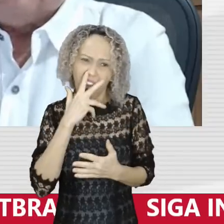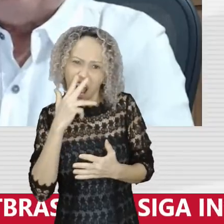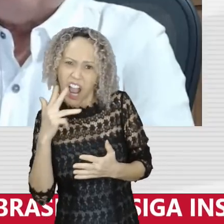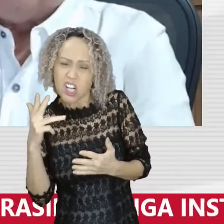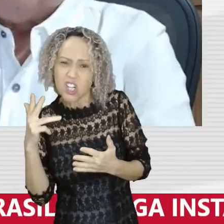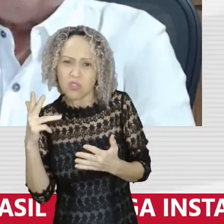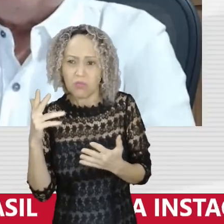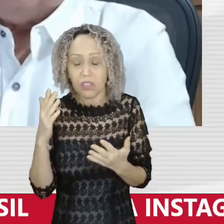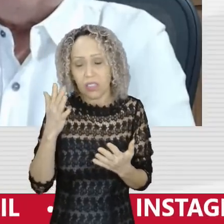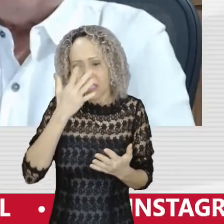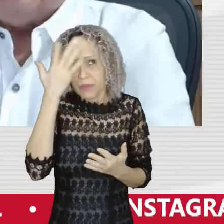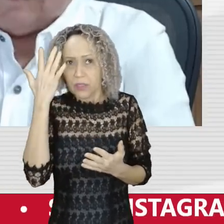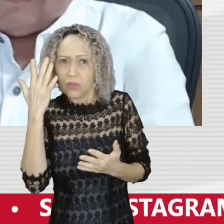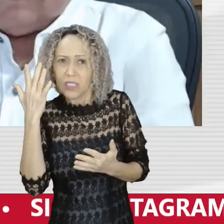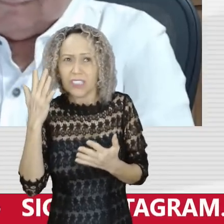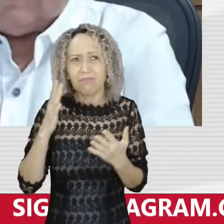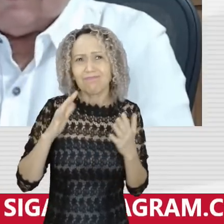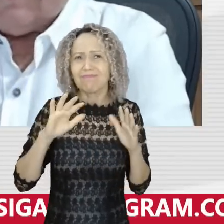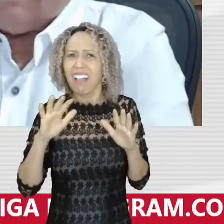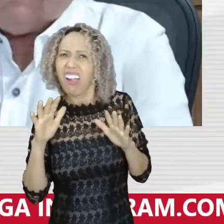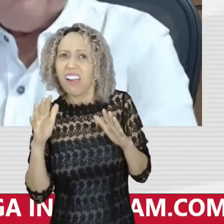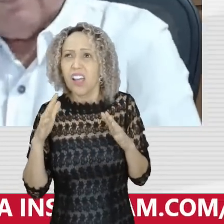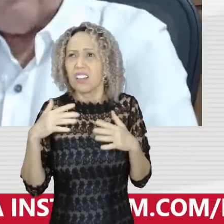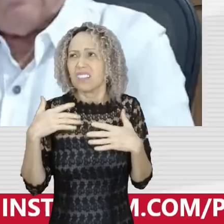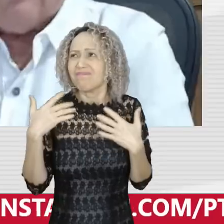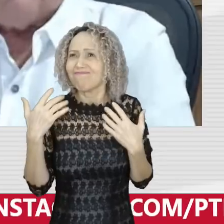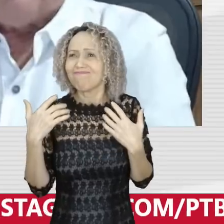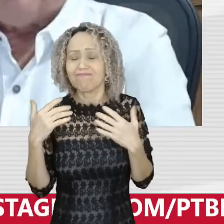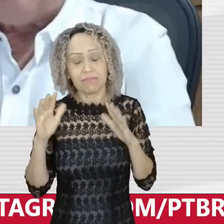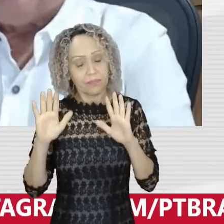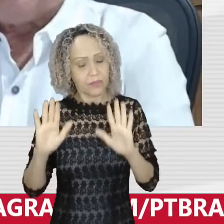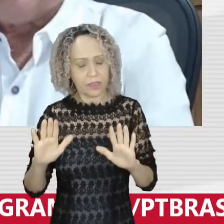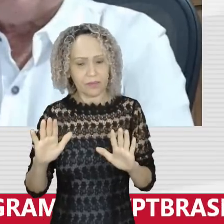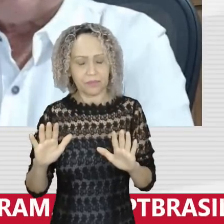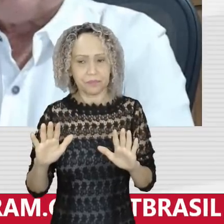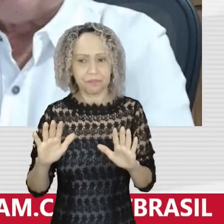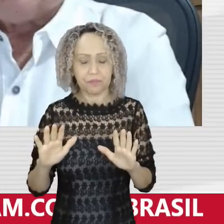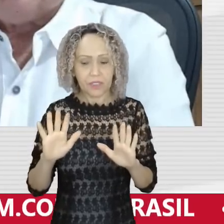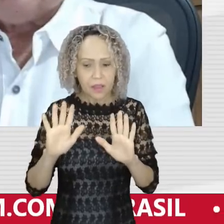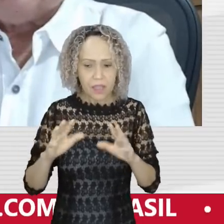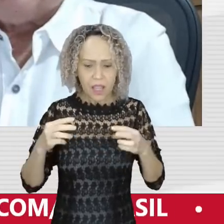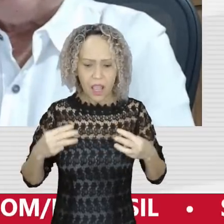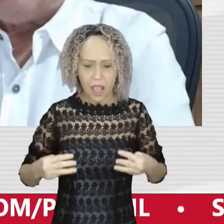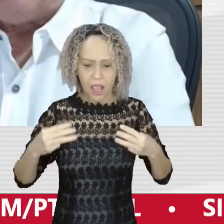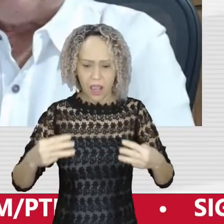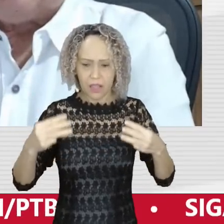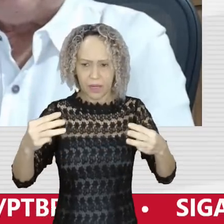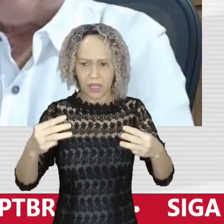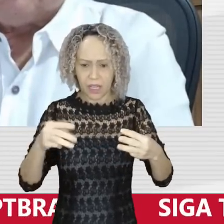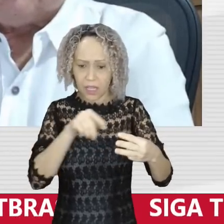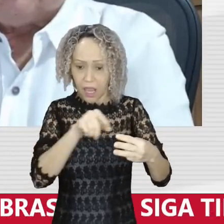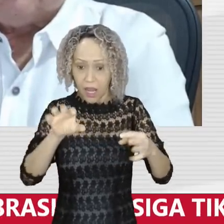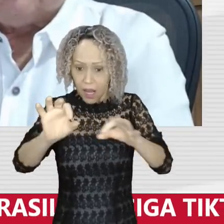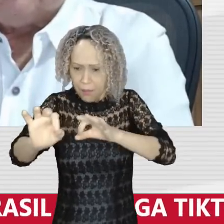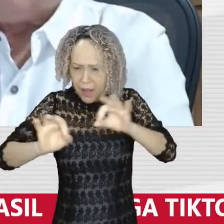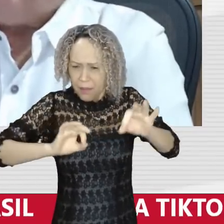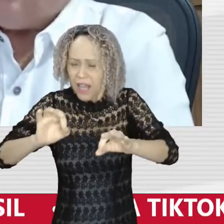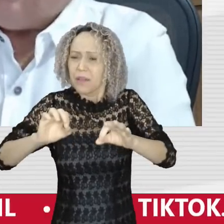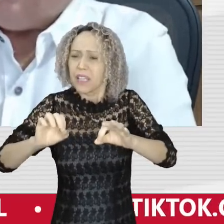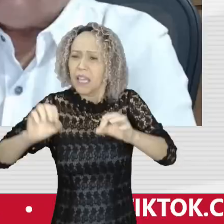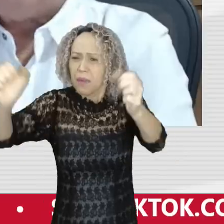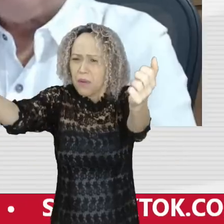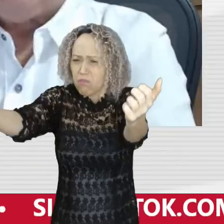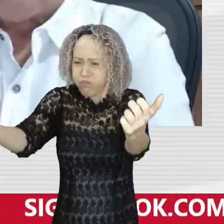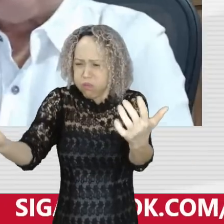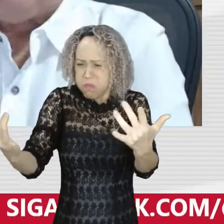não tem como precisar, sabe? Nós estamos preparando, a esplanada está preparada para receber 300 mil pessoas, né? É isso